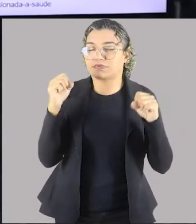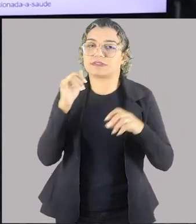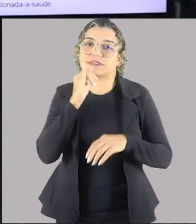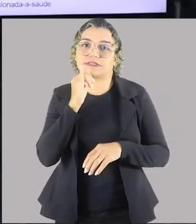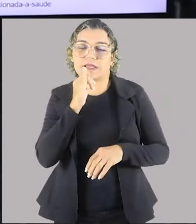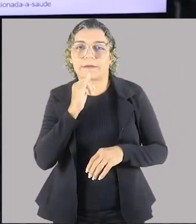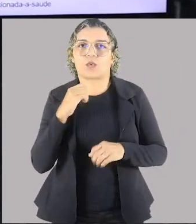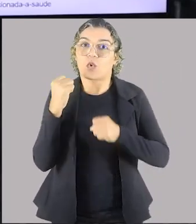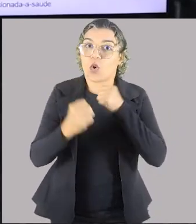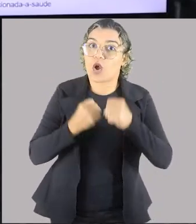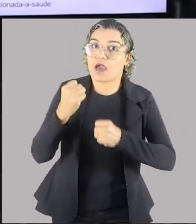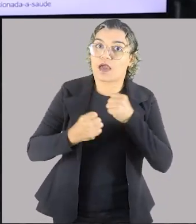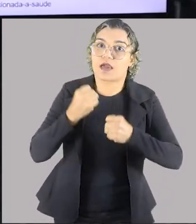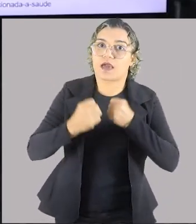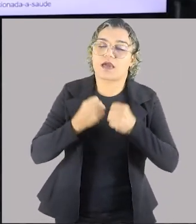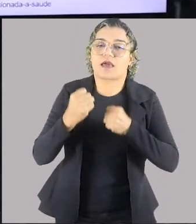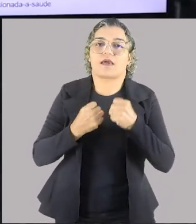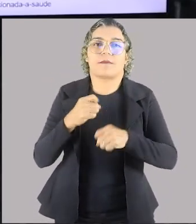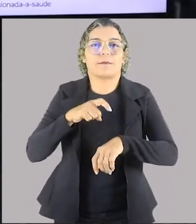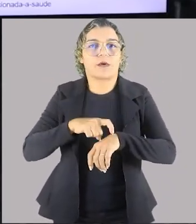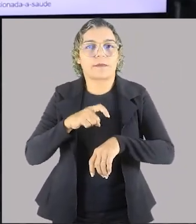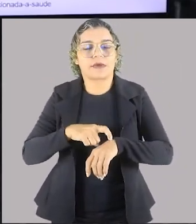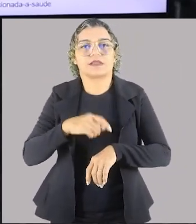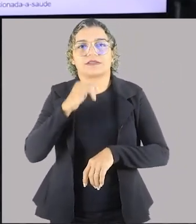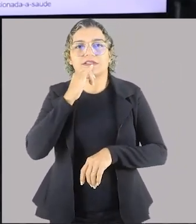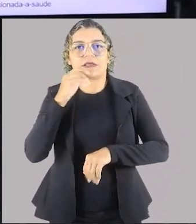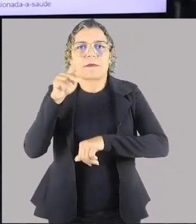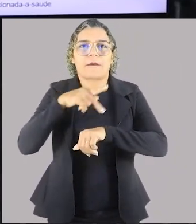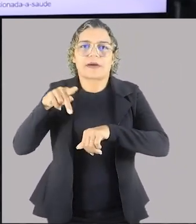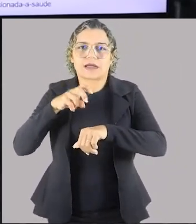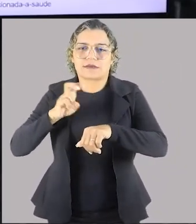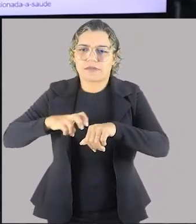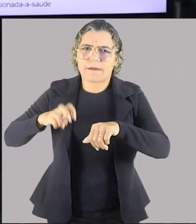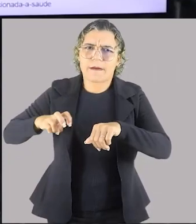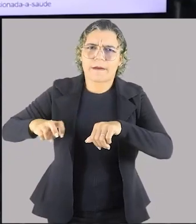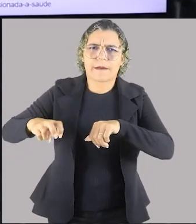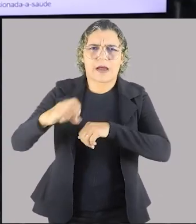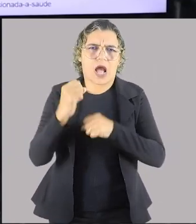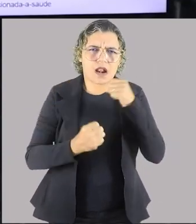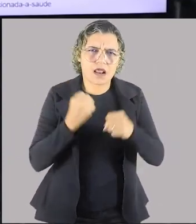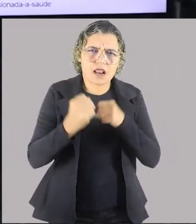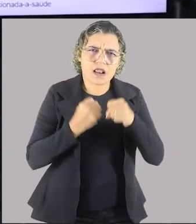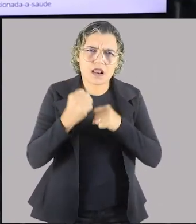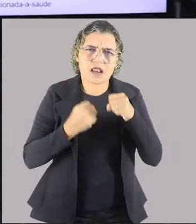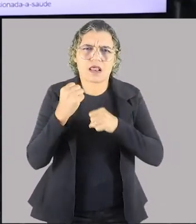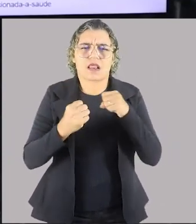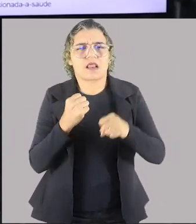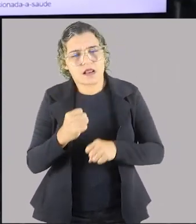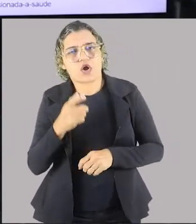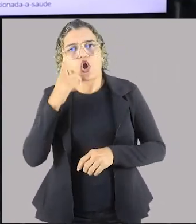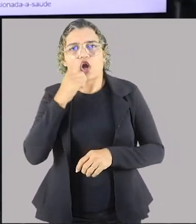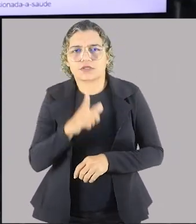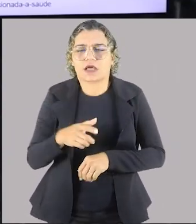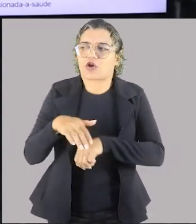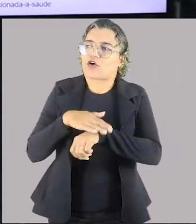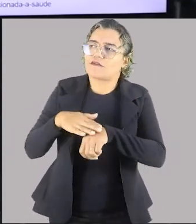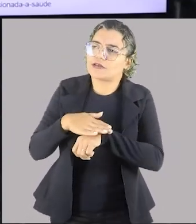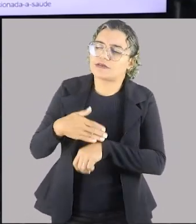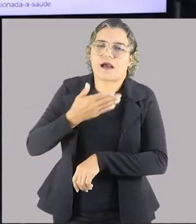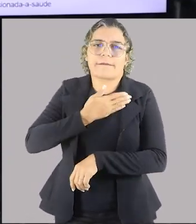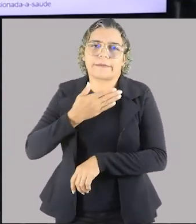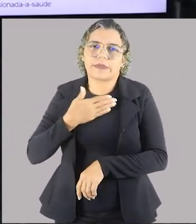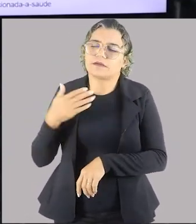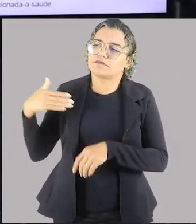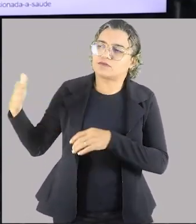exemplo, correr. Quando você está correndo ao redor de uma praça, que você ainda consegue conversar com a pessoa que está do seu